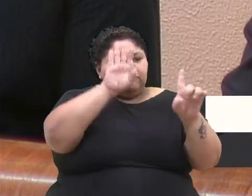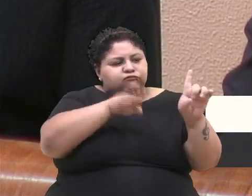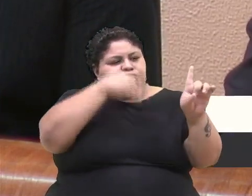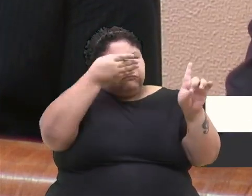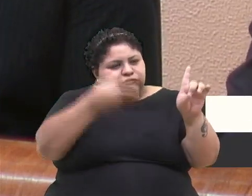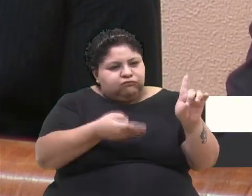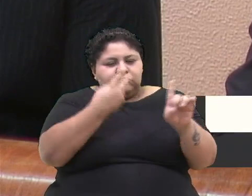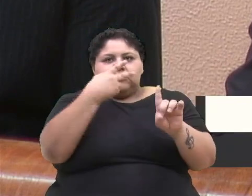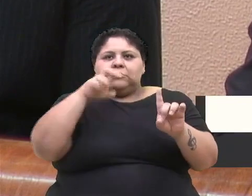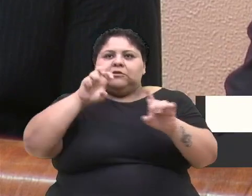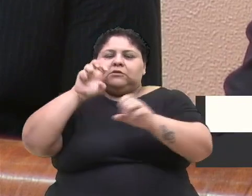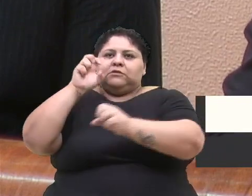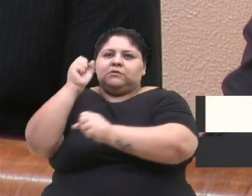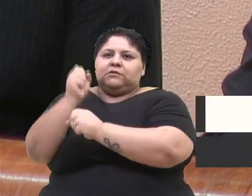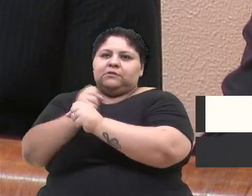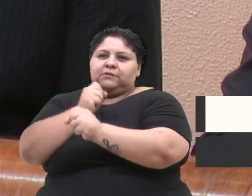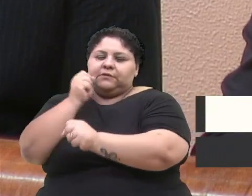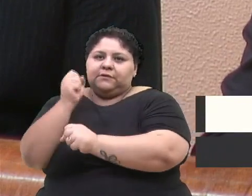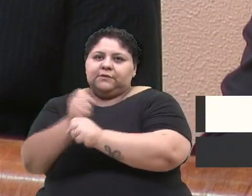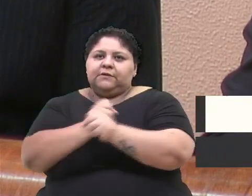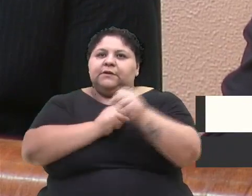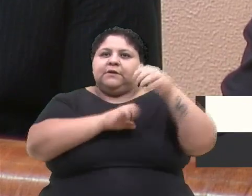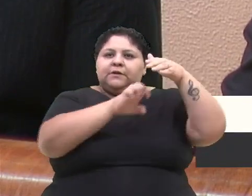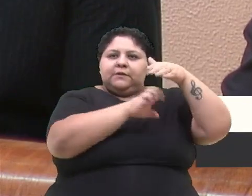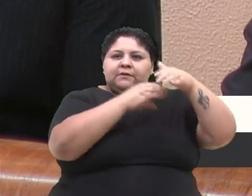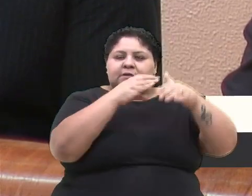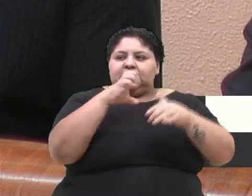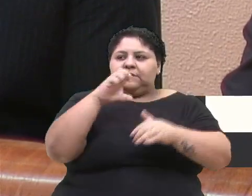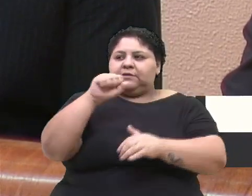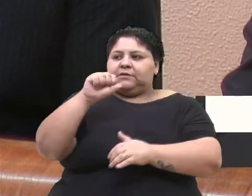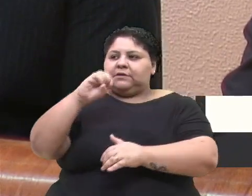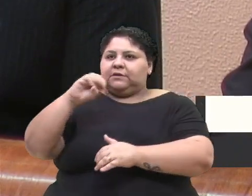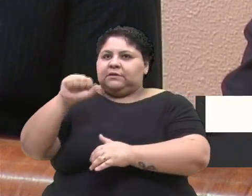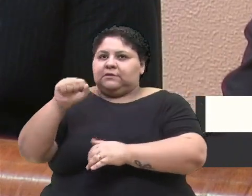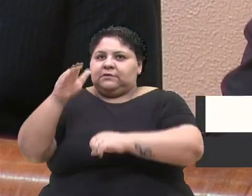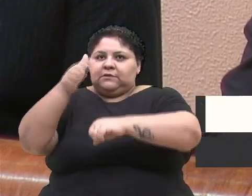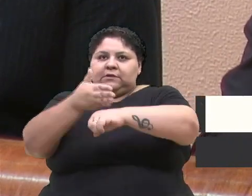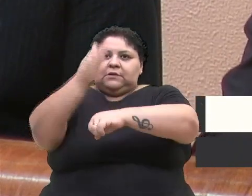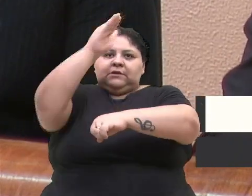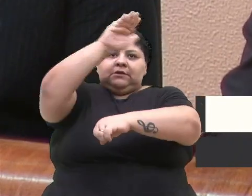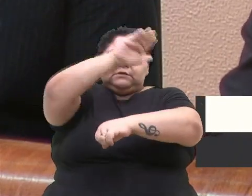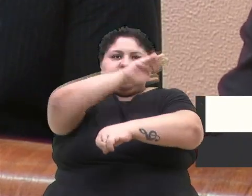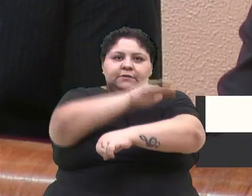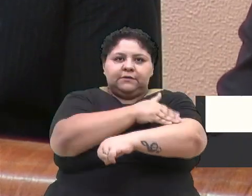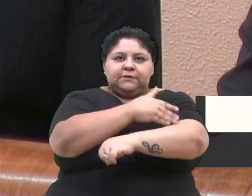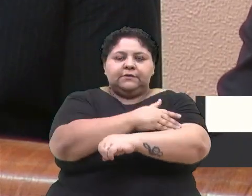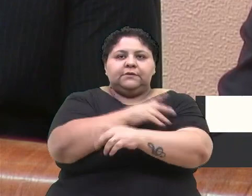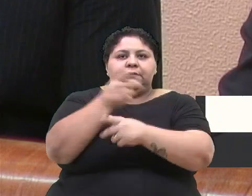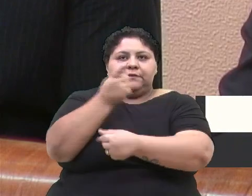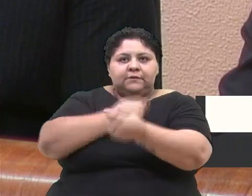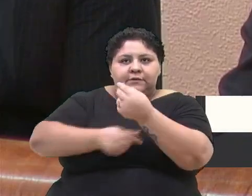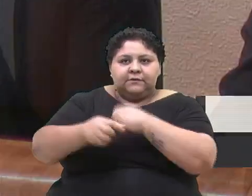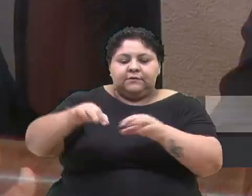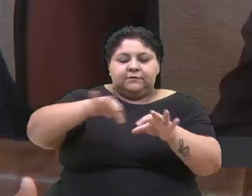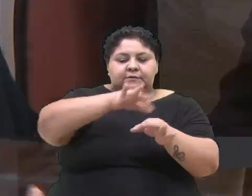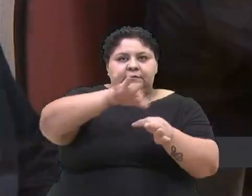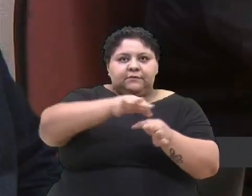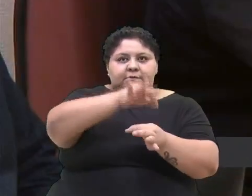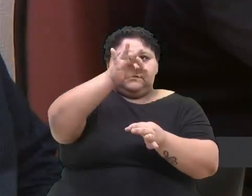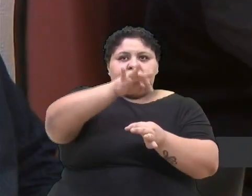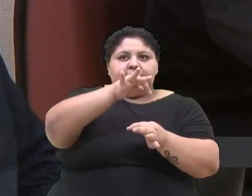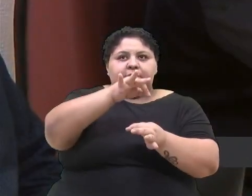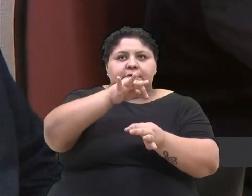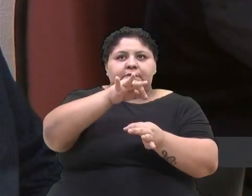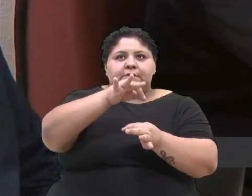aos 25 anos da Ceasa Serra. Adquinter, administradora de consórcio